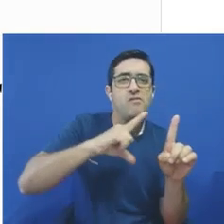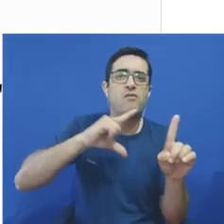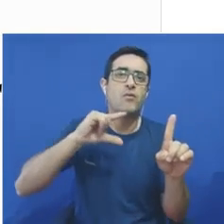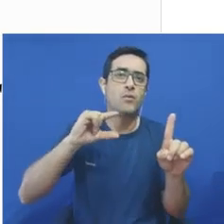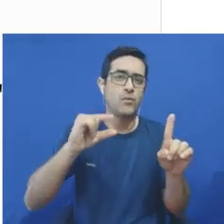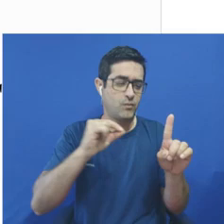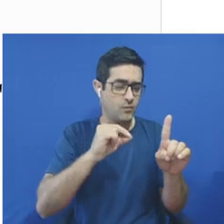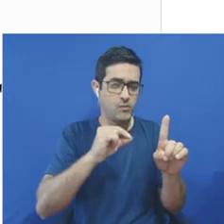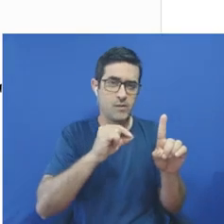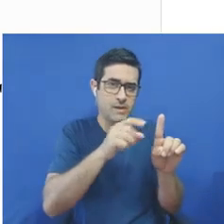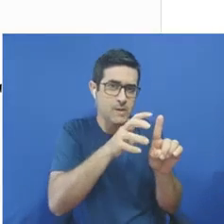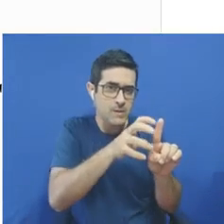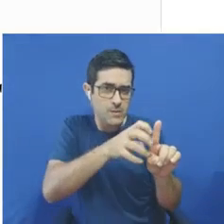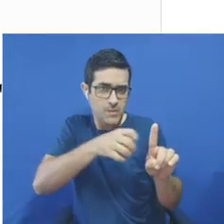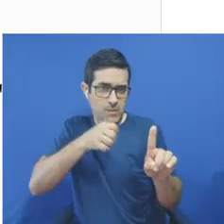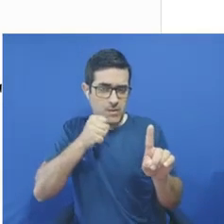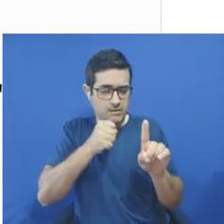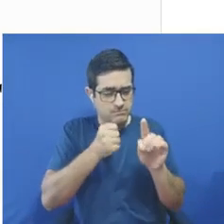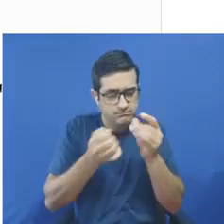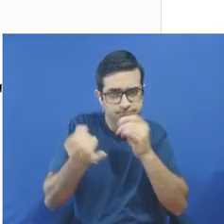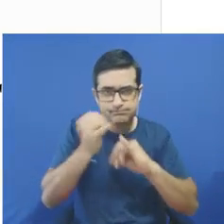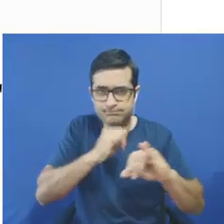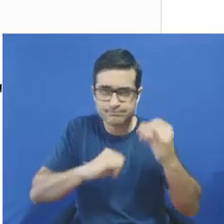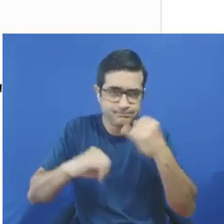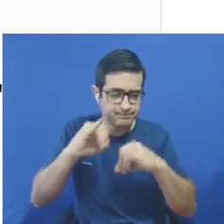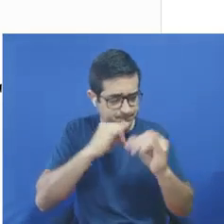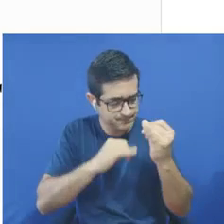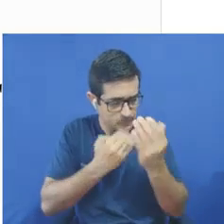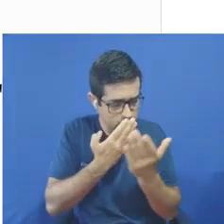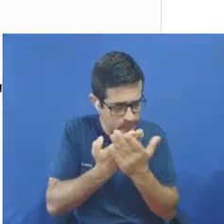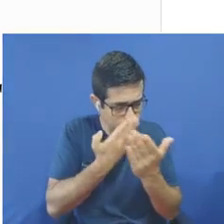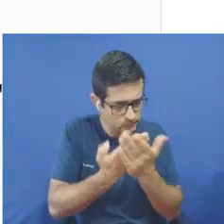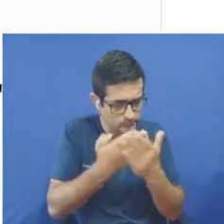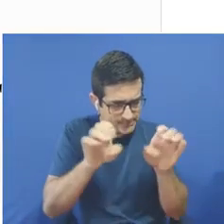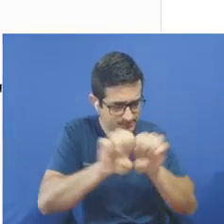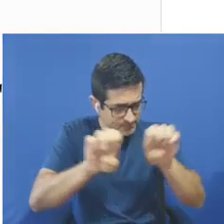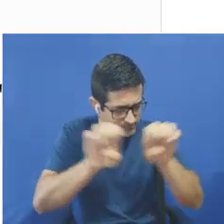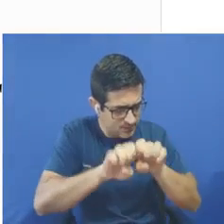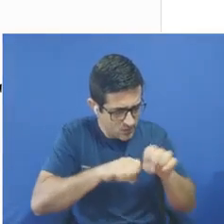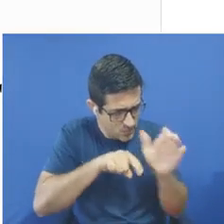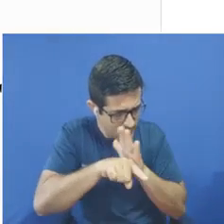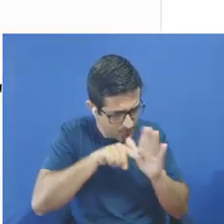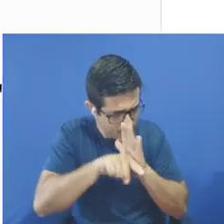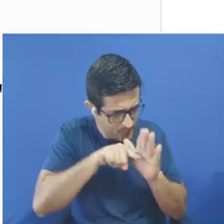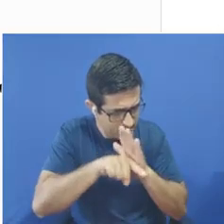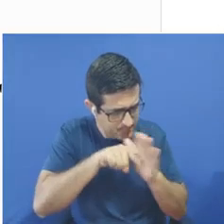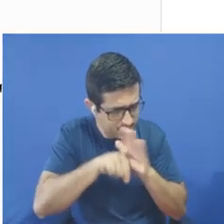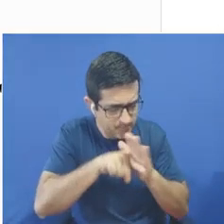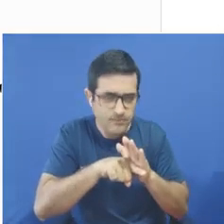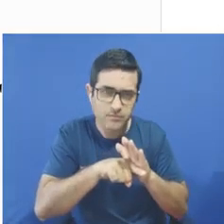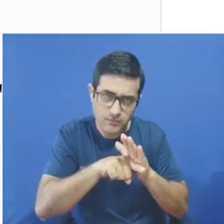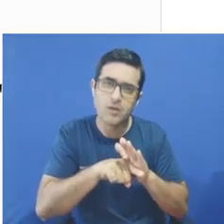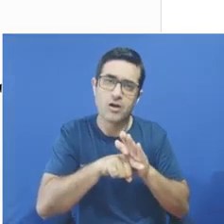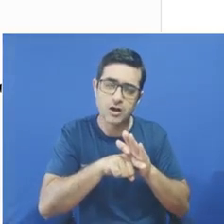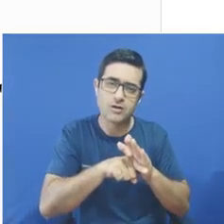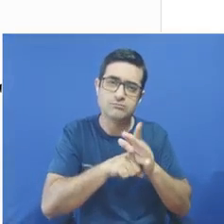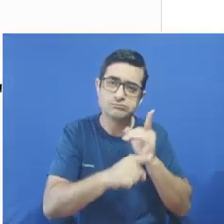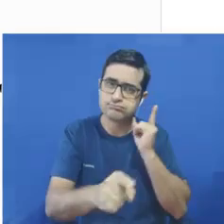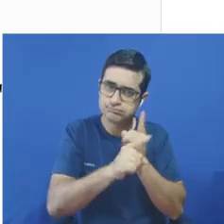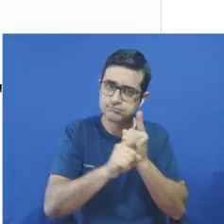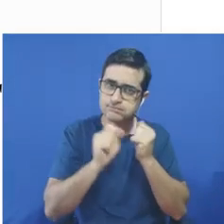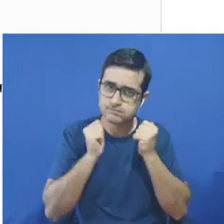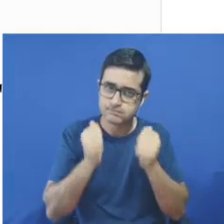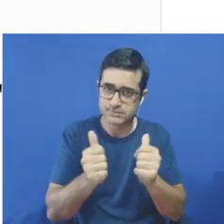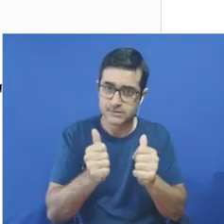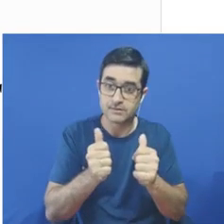alguma atividade biológica. Então eu vou olhar aquela estrutura, vou entender como é que se dá aquela estrutura e a partir